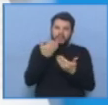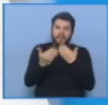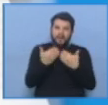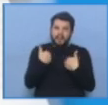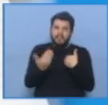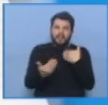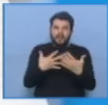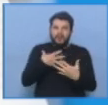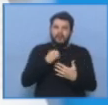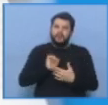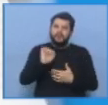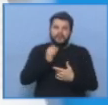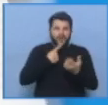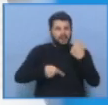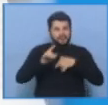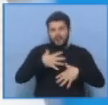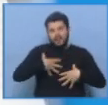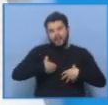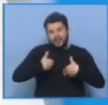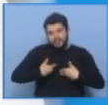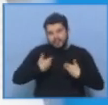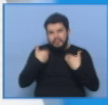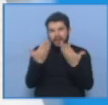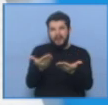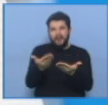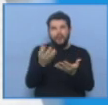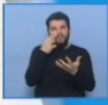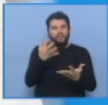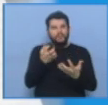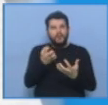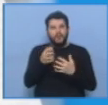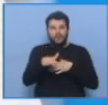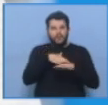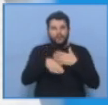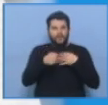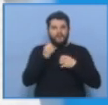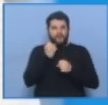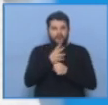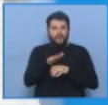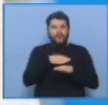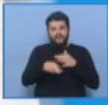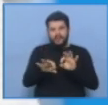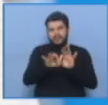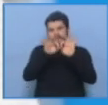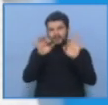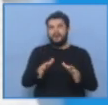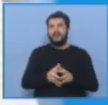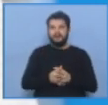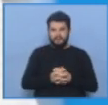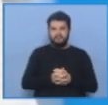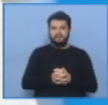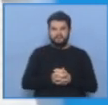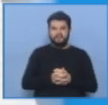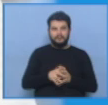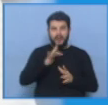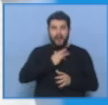levar o que é teu, não o reclames. Como quereis que os outros vos façam, fazei-lhe vós também.